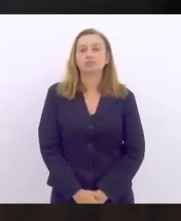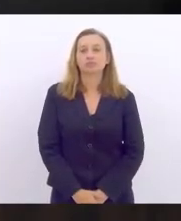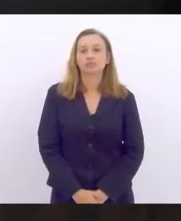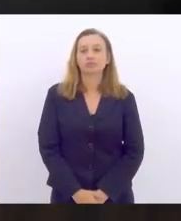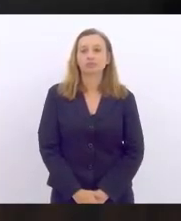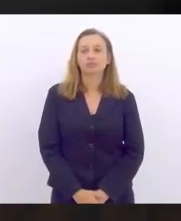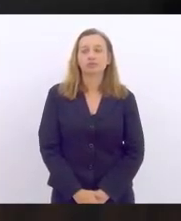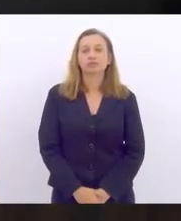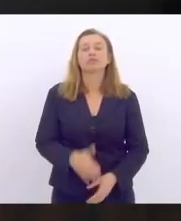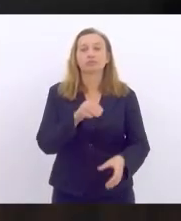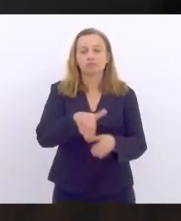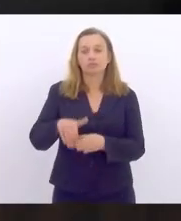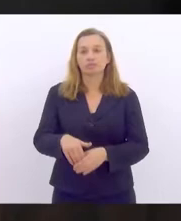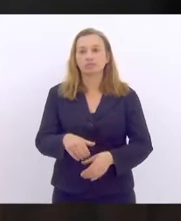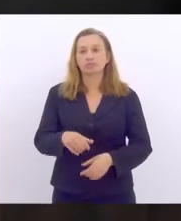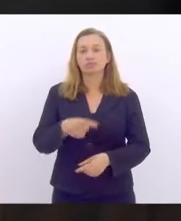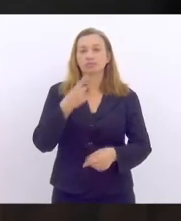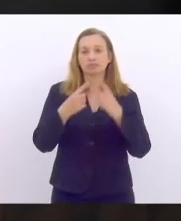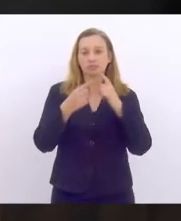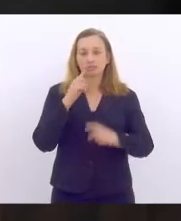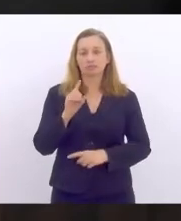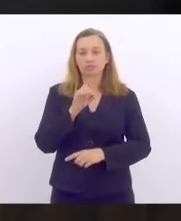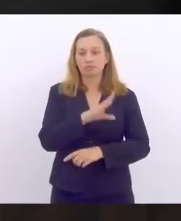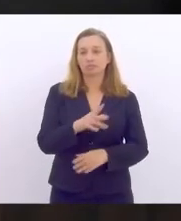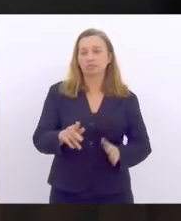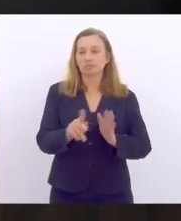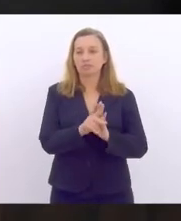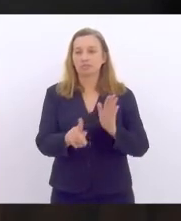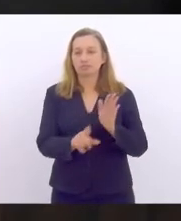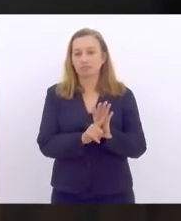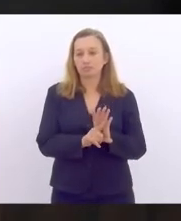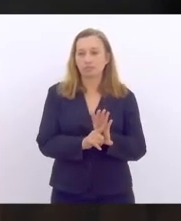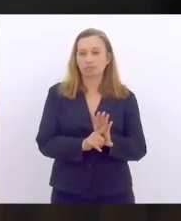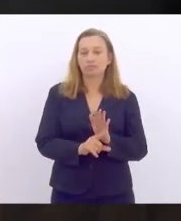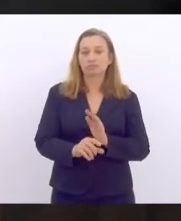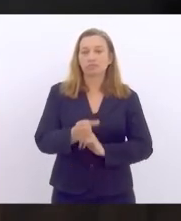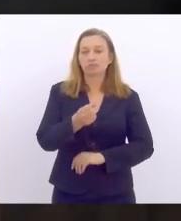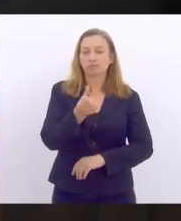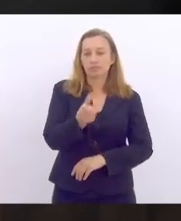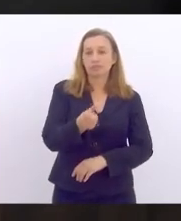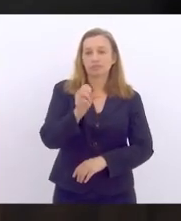em regime de urgência, em votação e discussão única, projeto de lei número